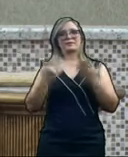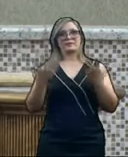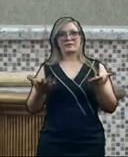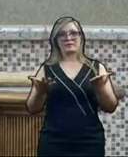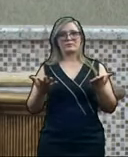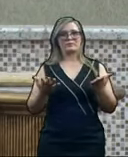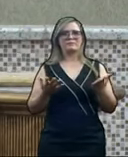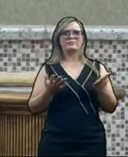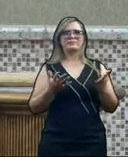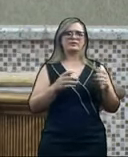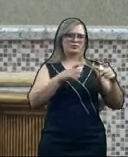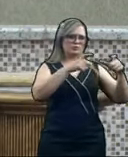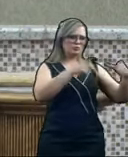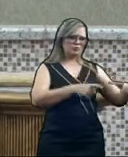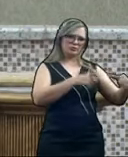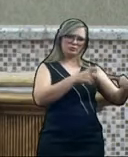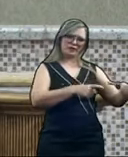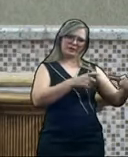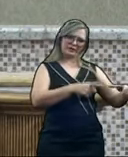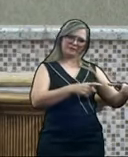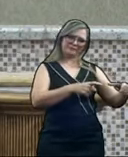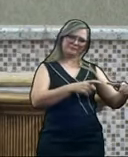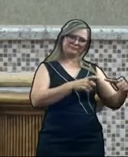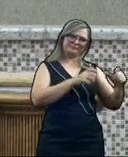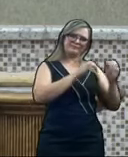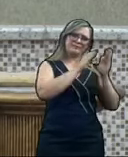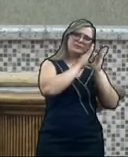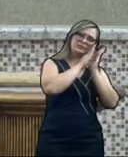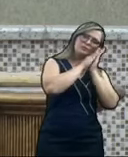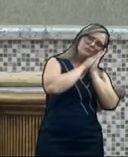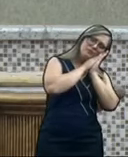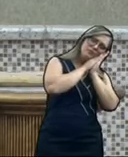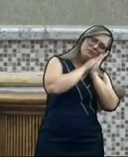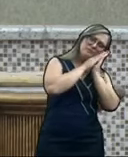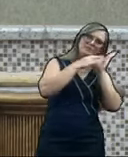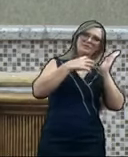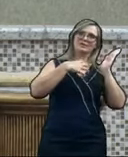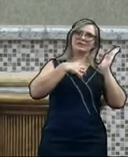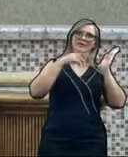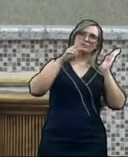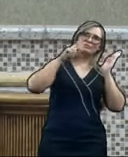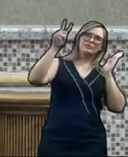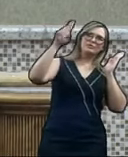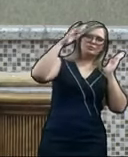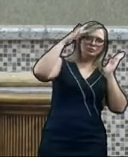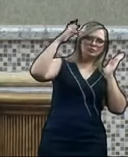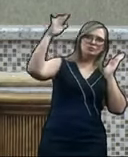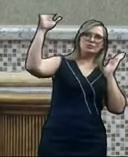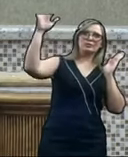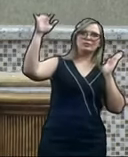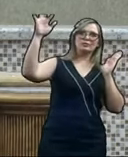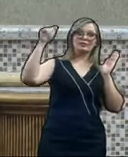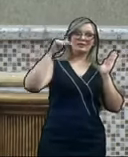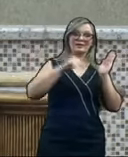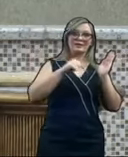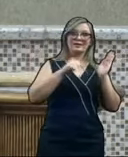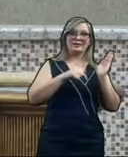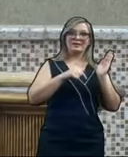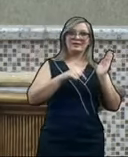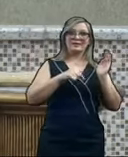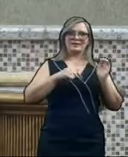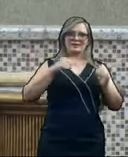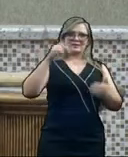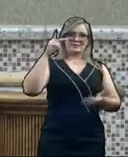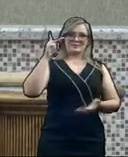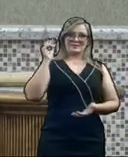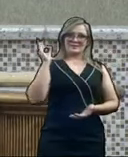e ele diz aqui na verdade o senhor está neste lugar e eu não sabia e muitas vezes deus está do nosso